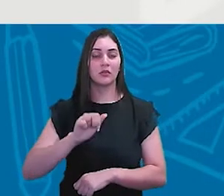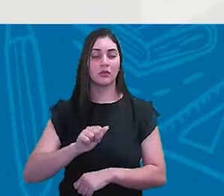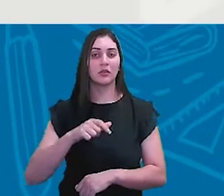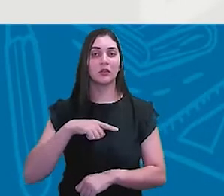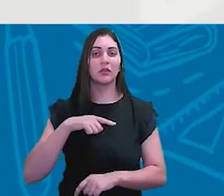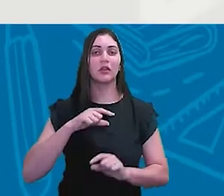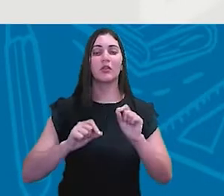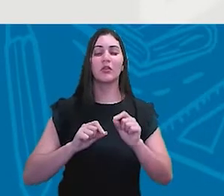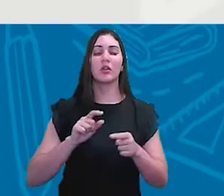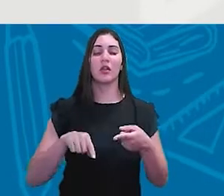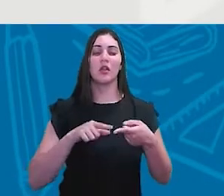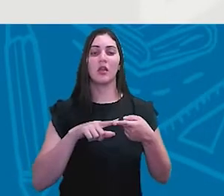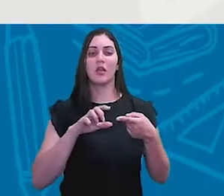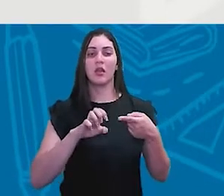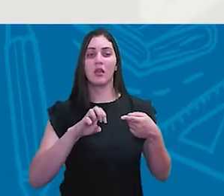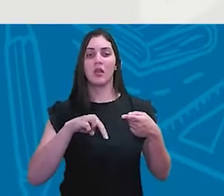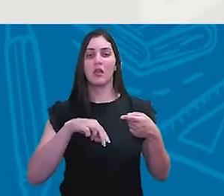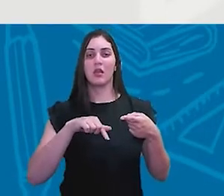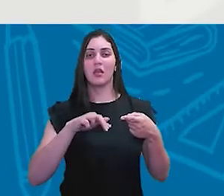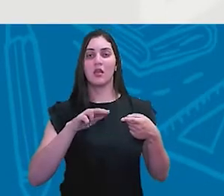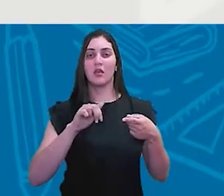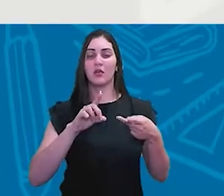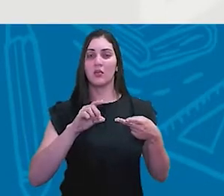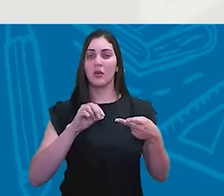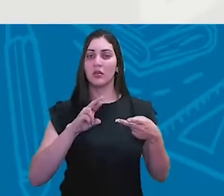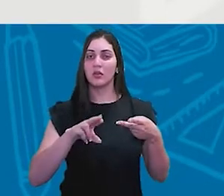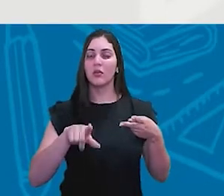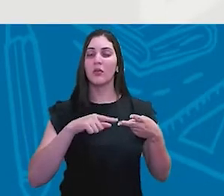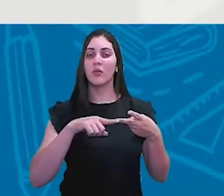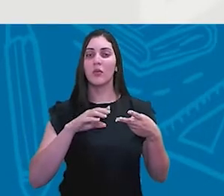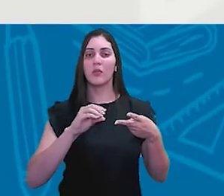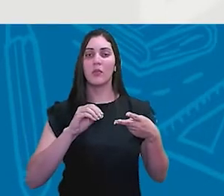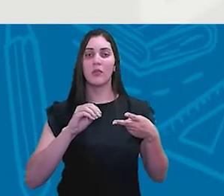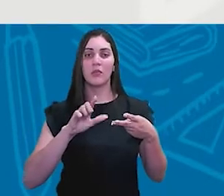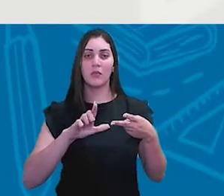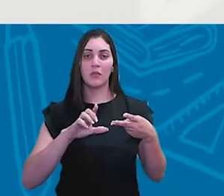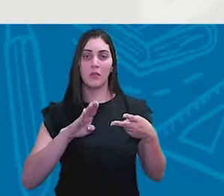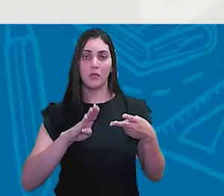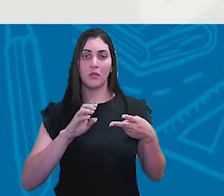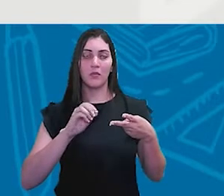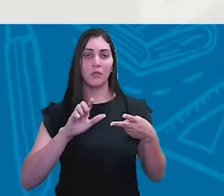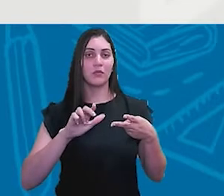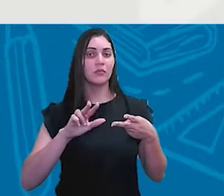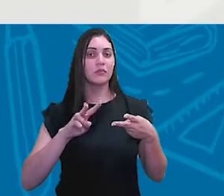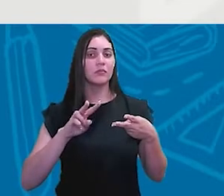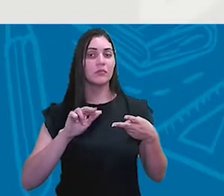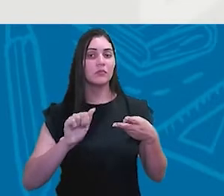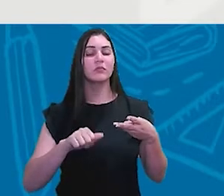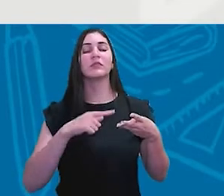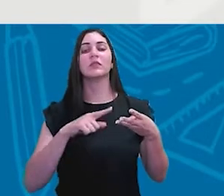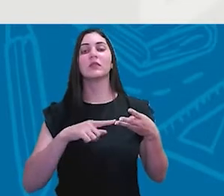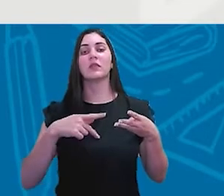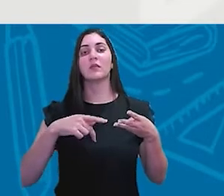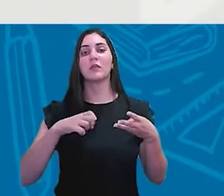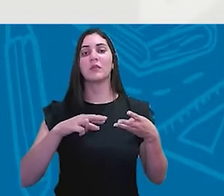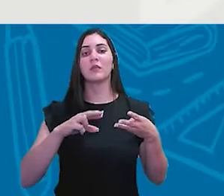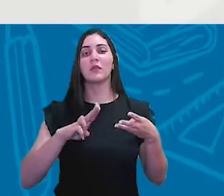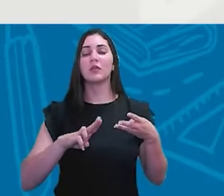o Equador, a Colômbia, a Bolívia, o Peru, né, que são países sul-americanos que estão ali na